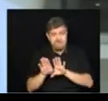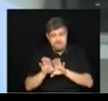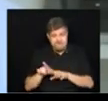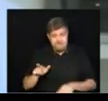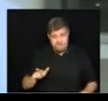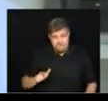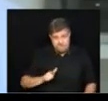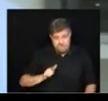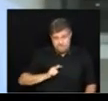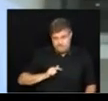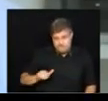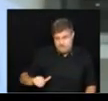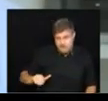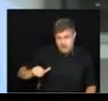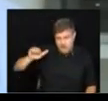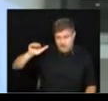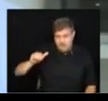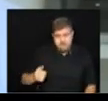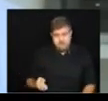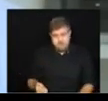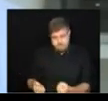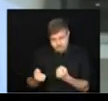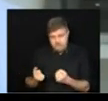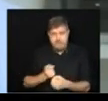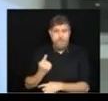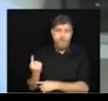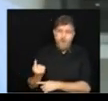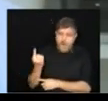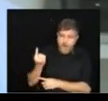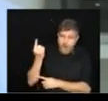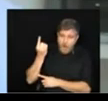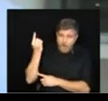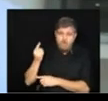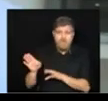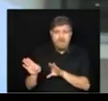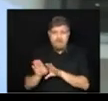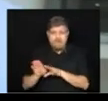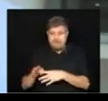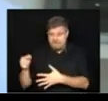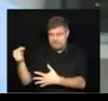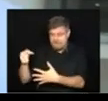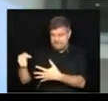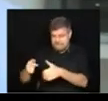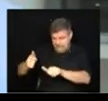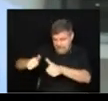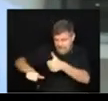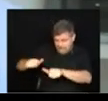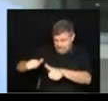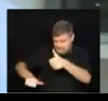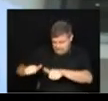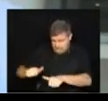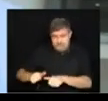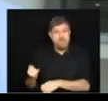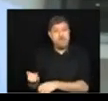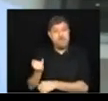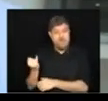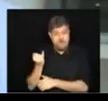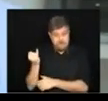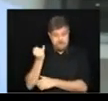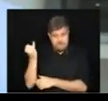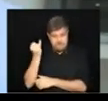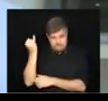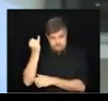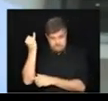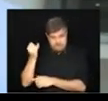crescimento, tanto em peso como em altura, outras medidas do perímetro cefálico, são